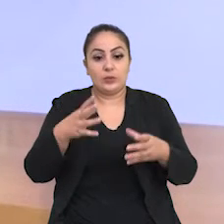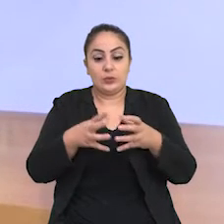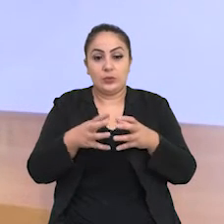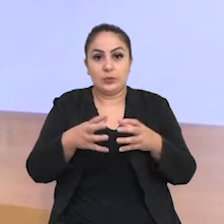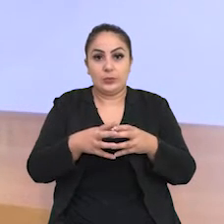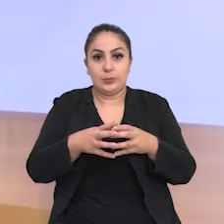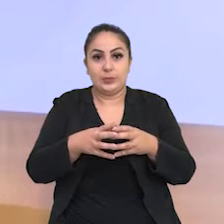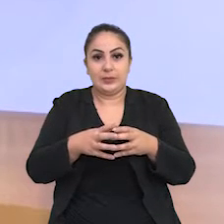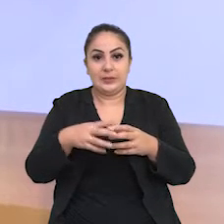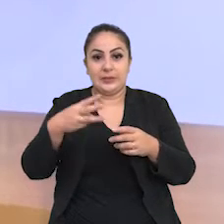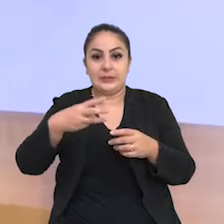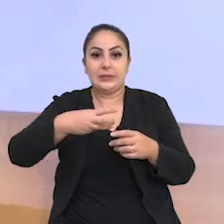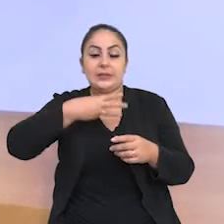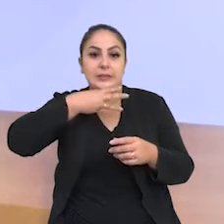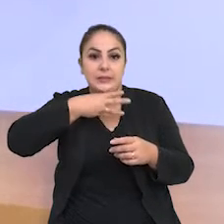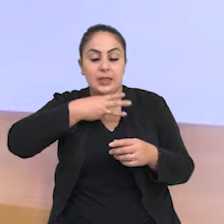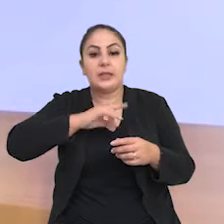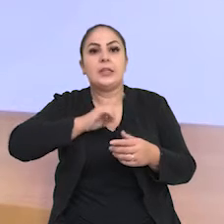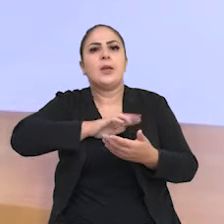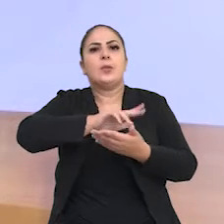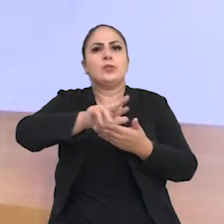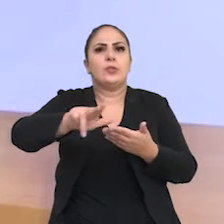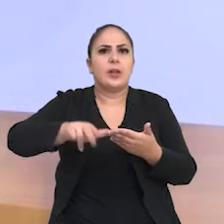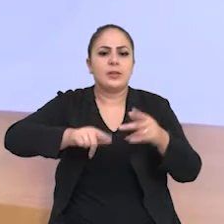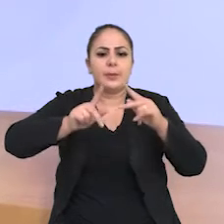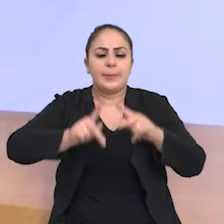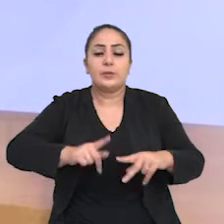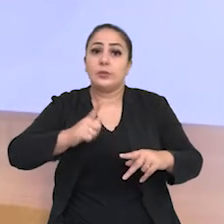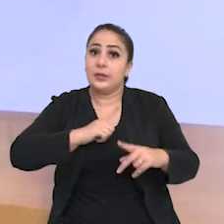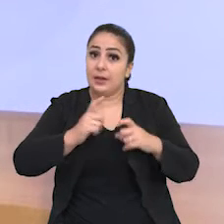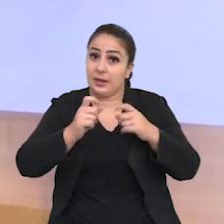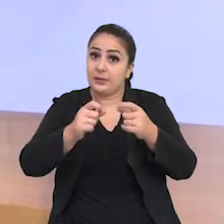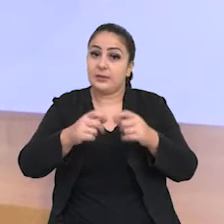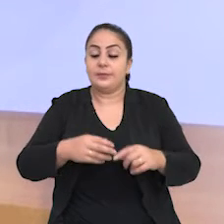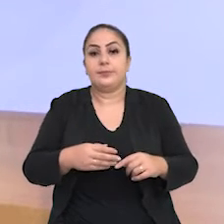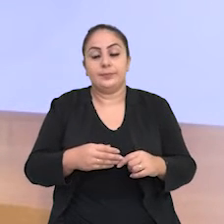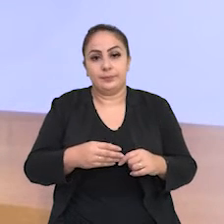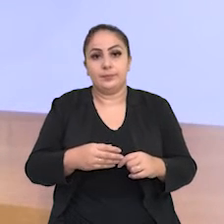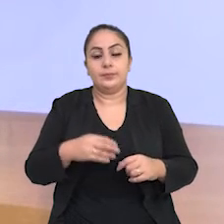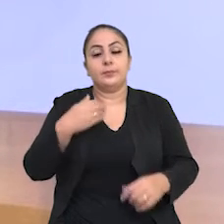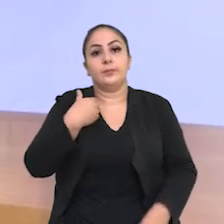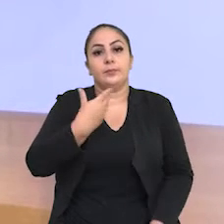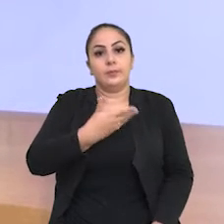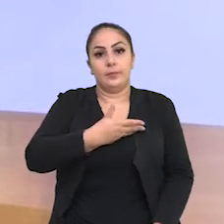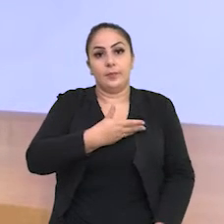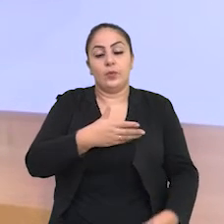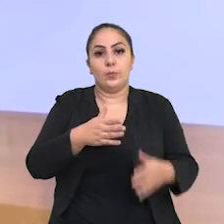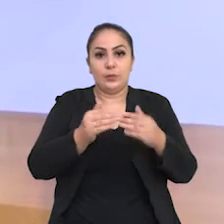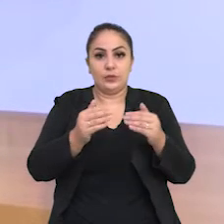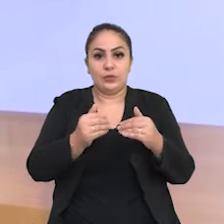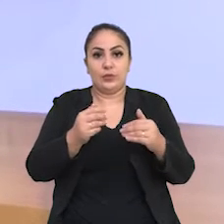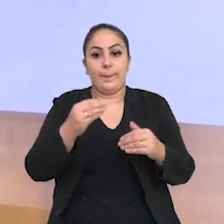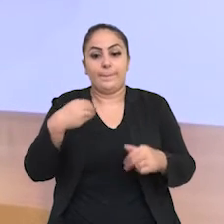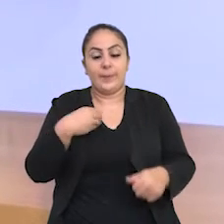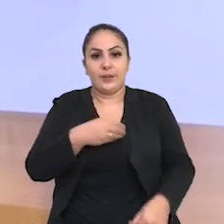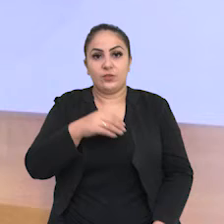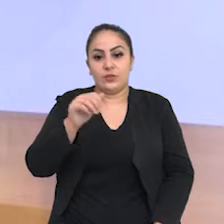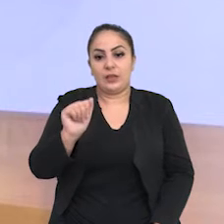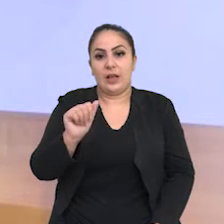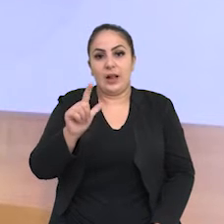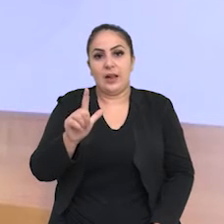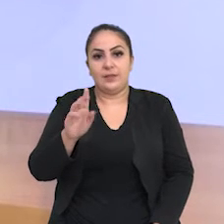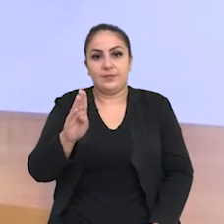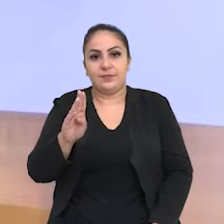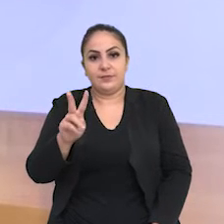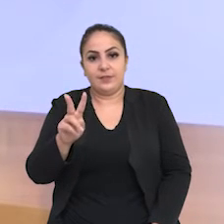que no grupo da terceira idade existem muitas pessoas com câncer. Nós pedimos ao médico Álvaro Machado